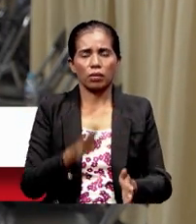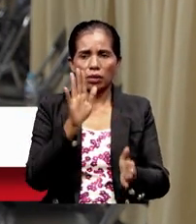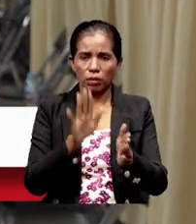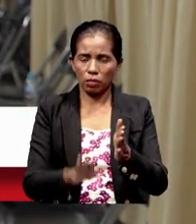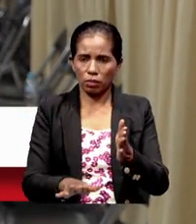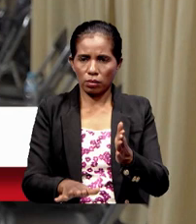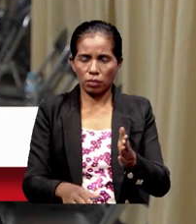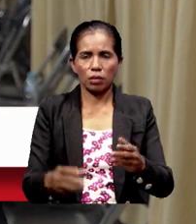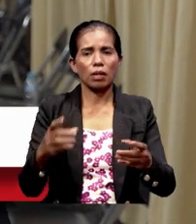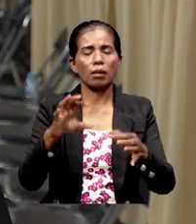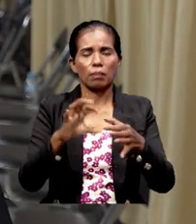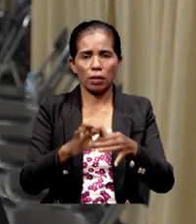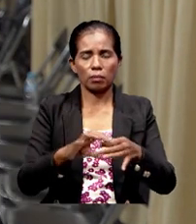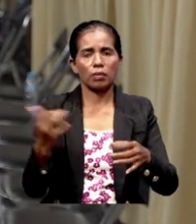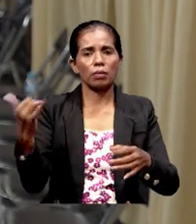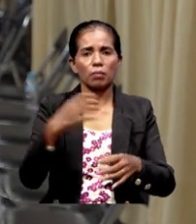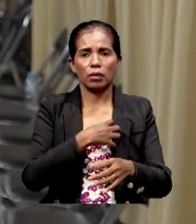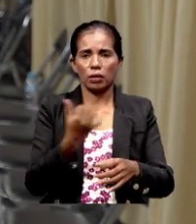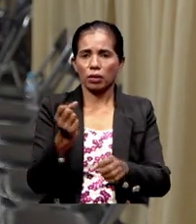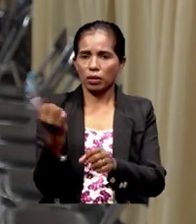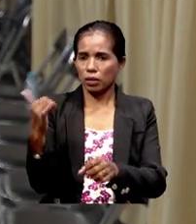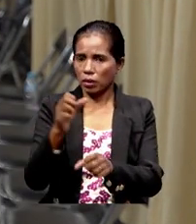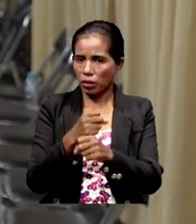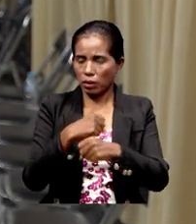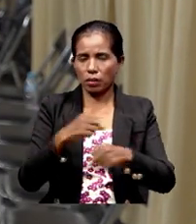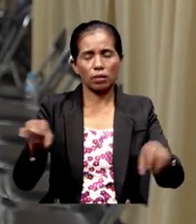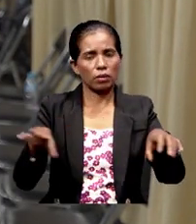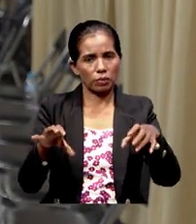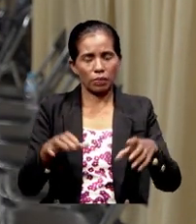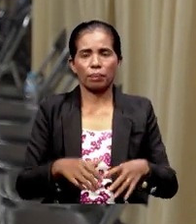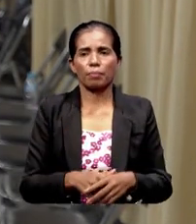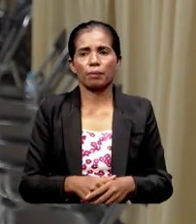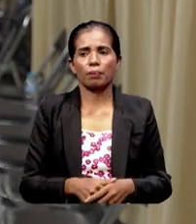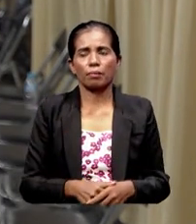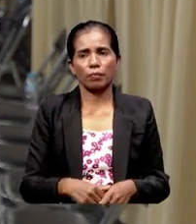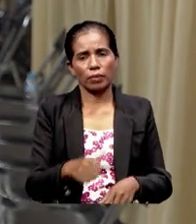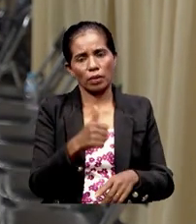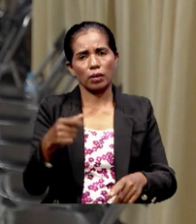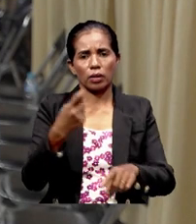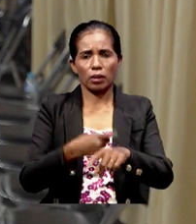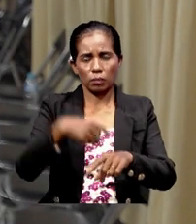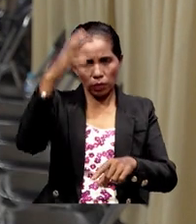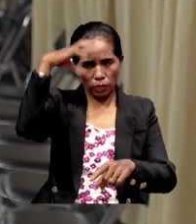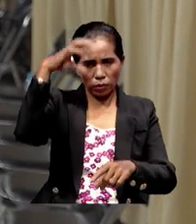vai ter membros do real serviço. Balu agora tempo uda nessa né